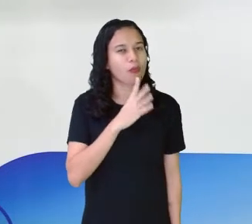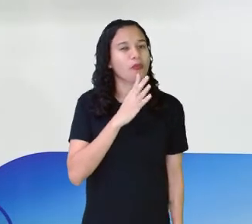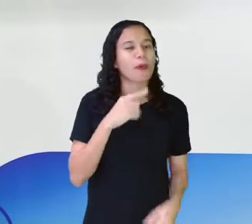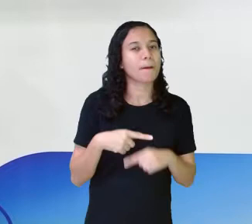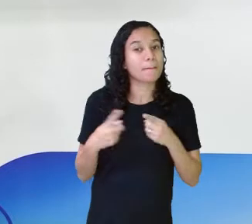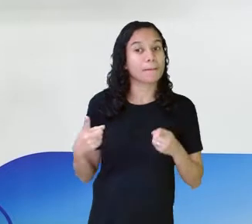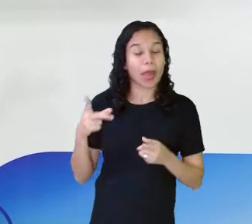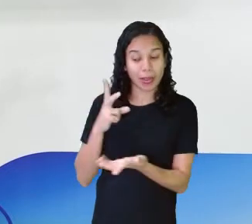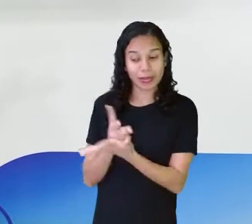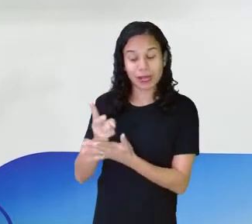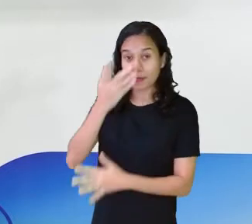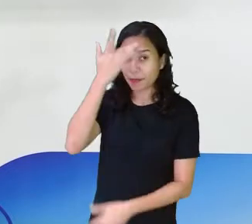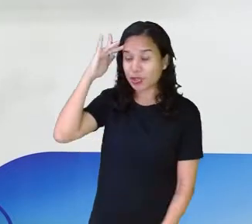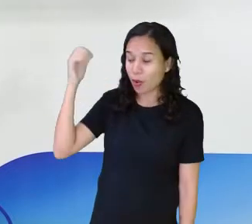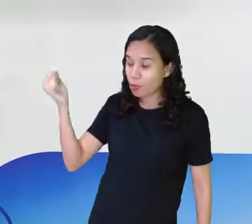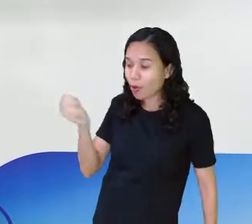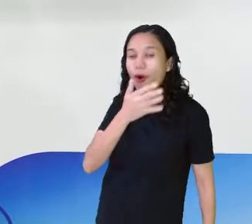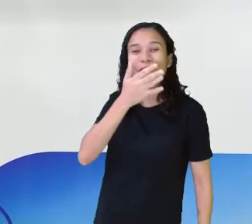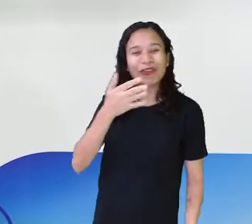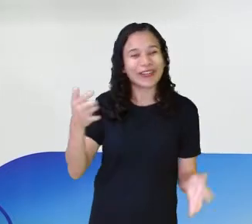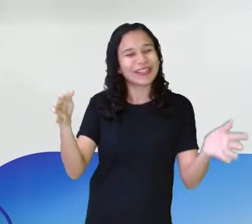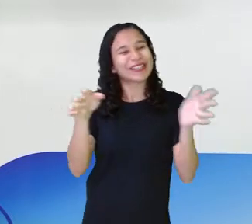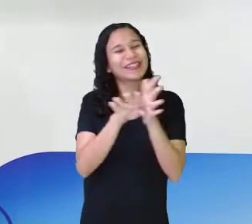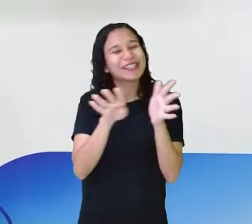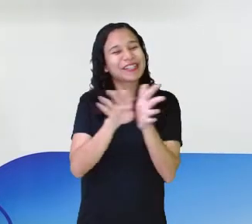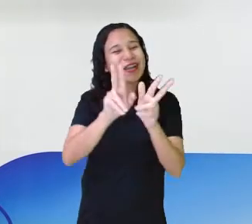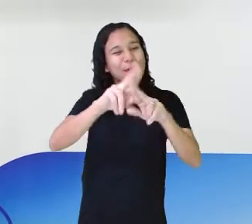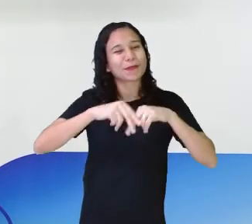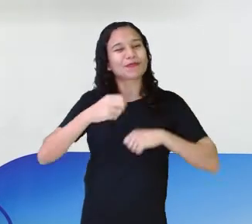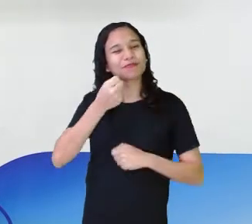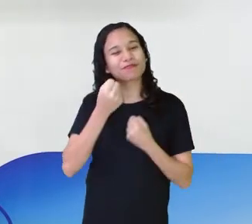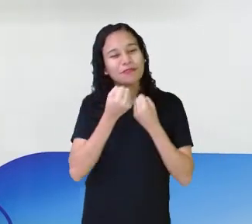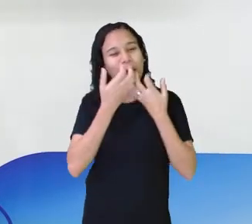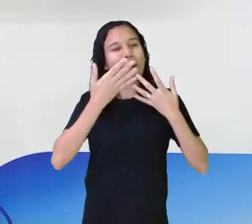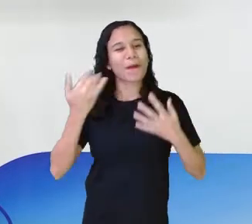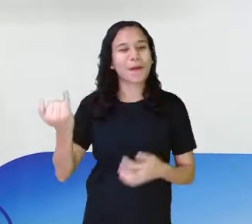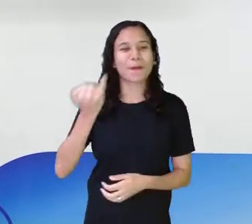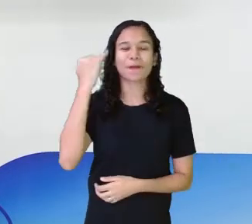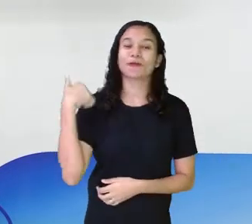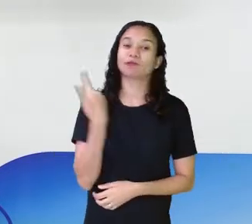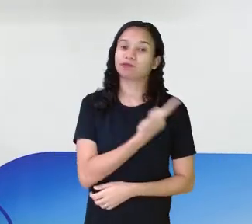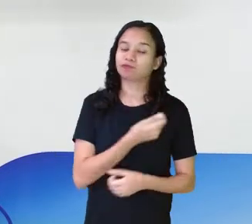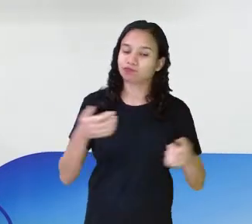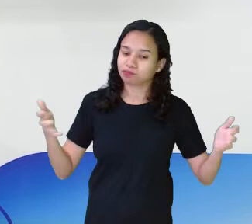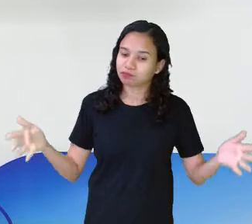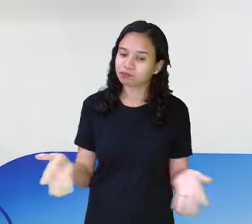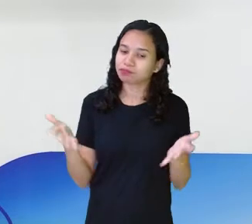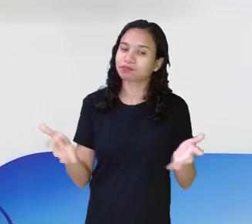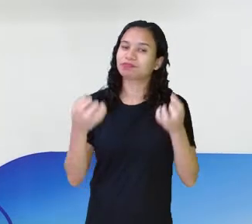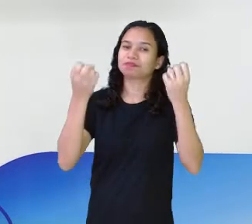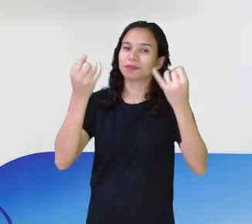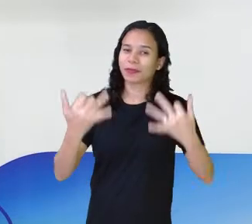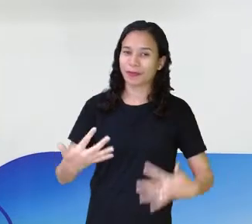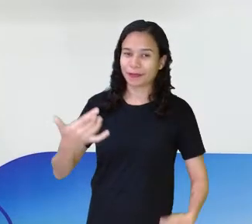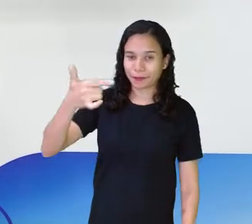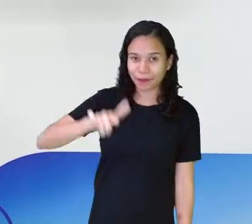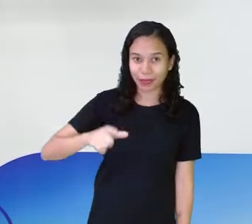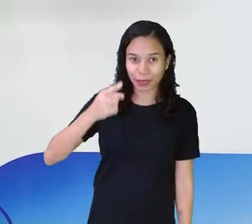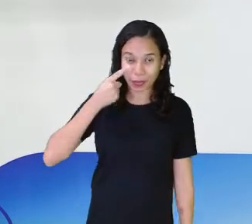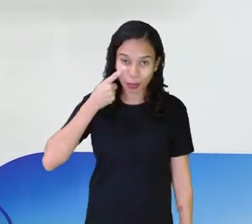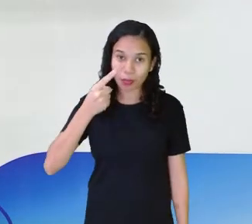mas sempre tem gente nova entrando, né? E é sempre bom a gente fazer esse reforço, não é isso?